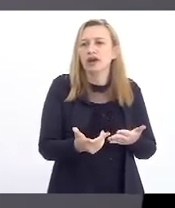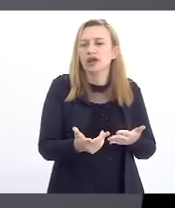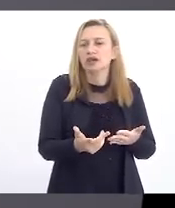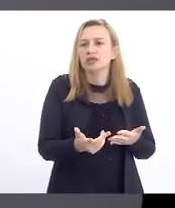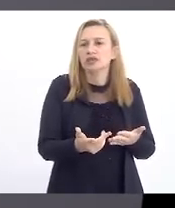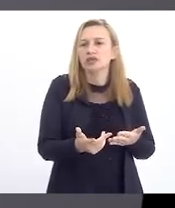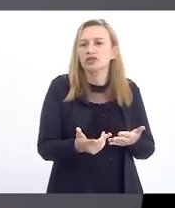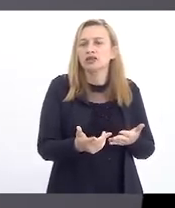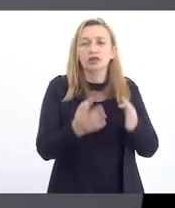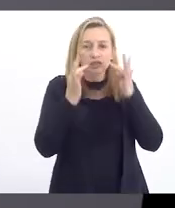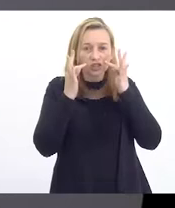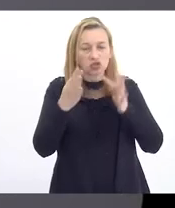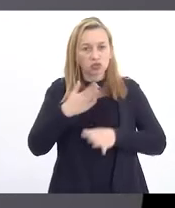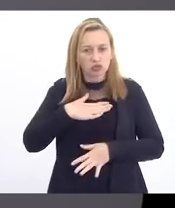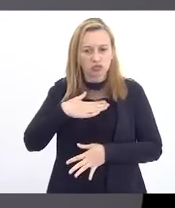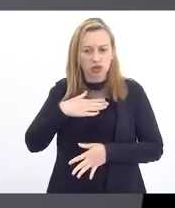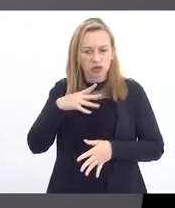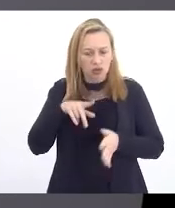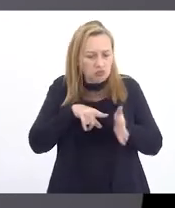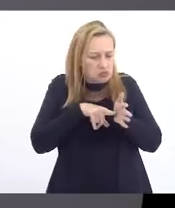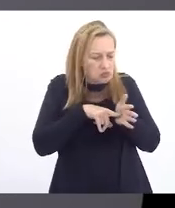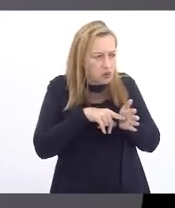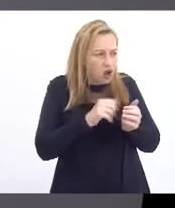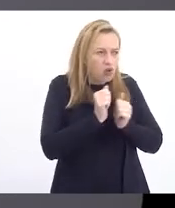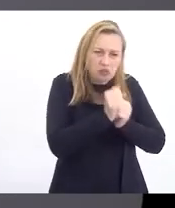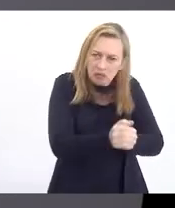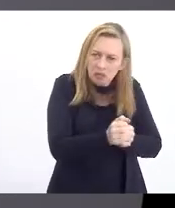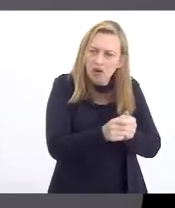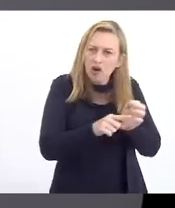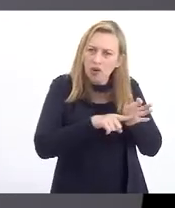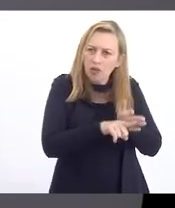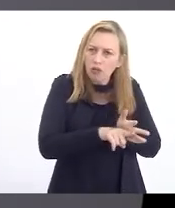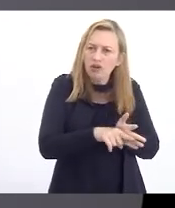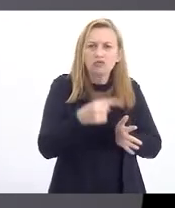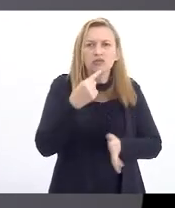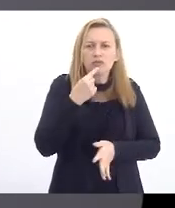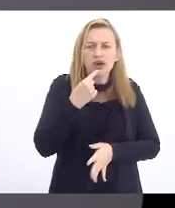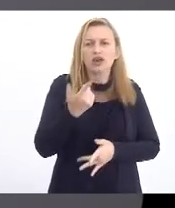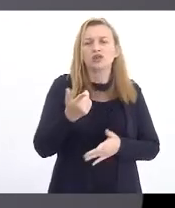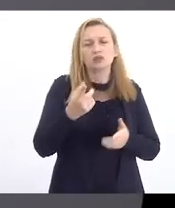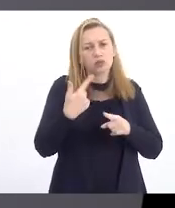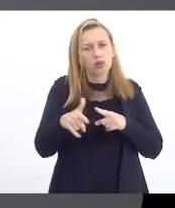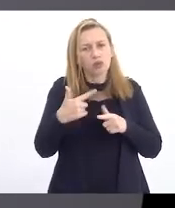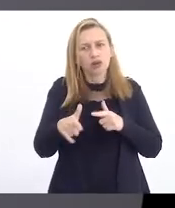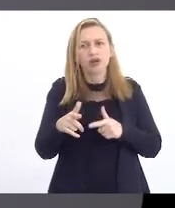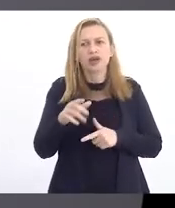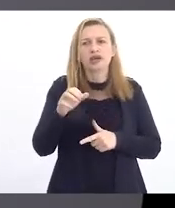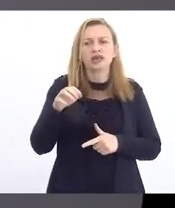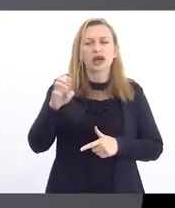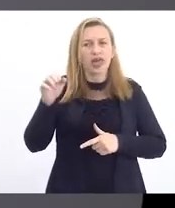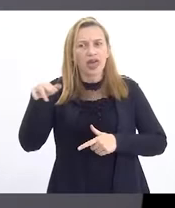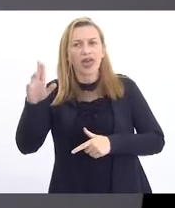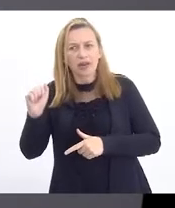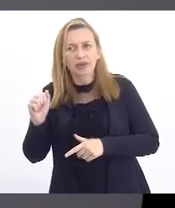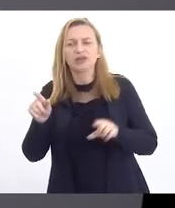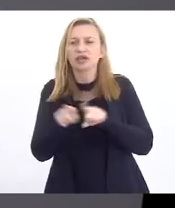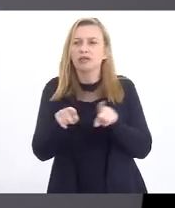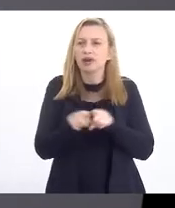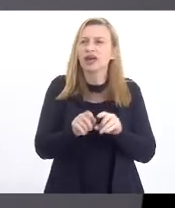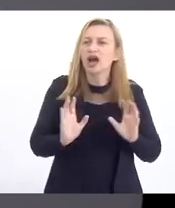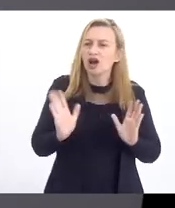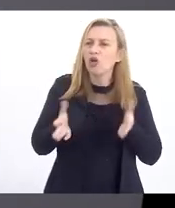Aqui é um testemunho meu, acompanho de perto o problema, principalmente o Gaema, e agora o grupo de